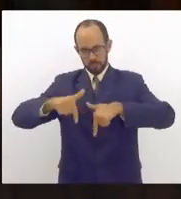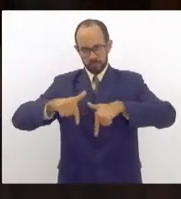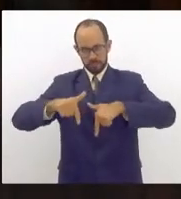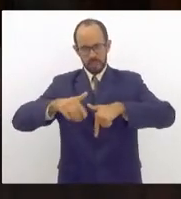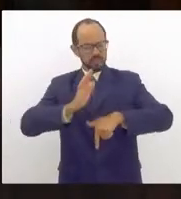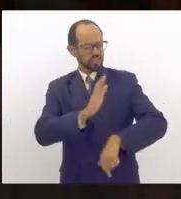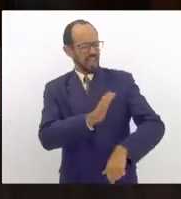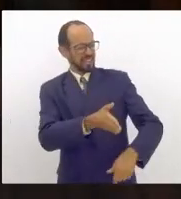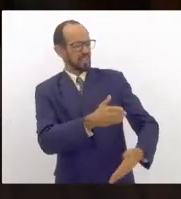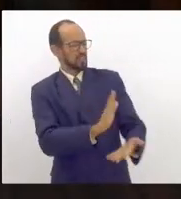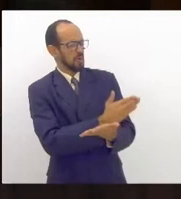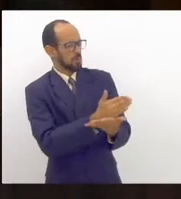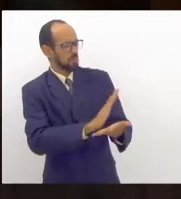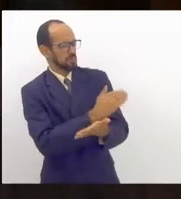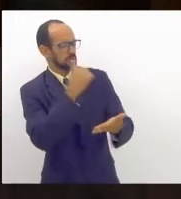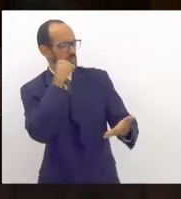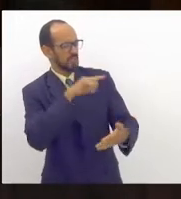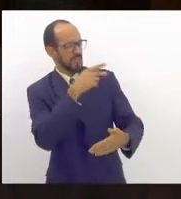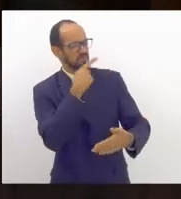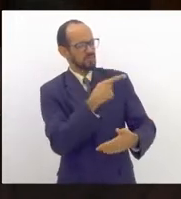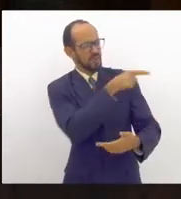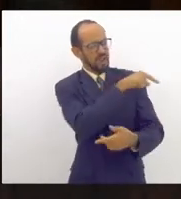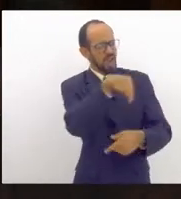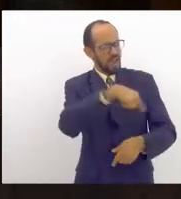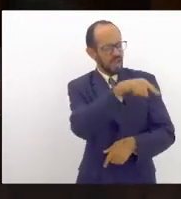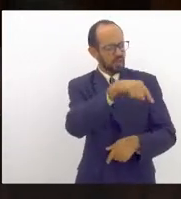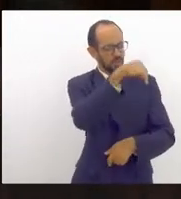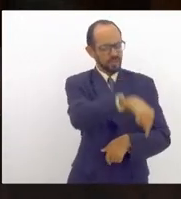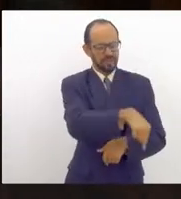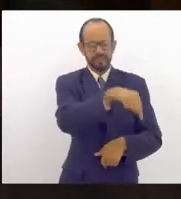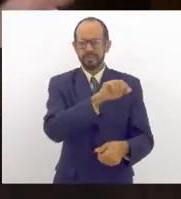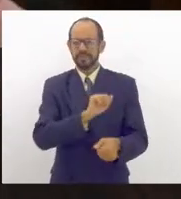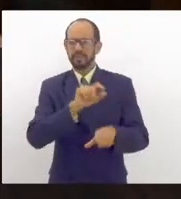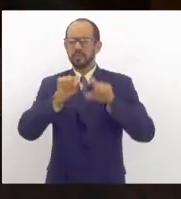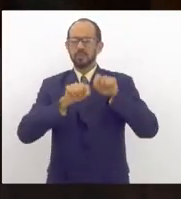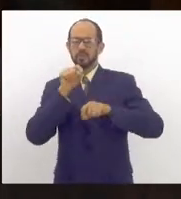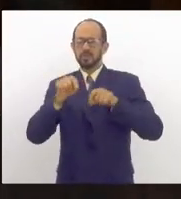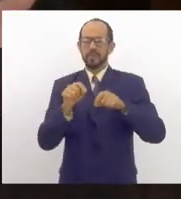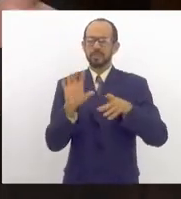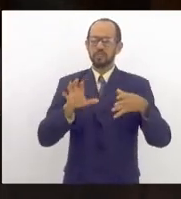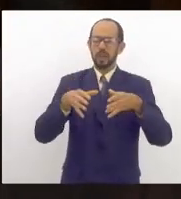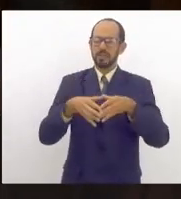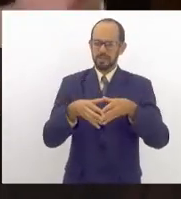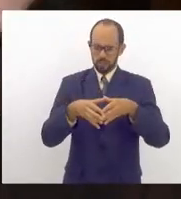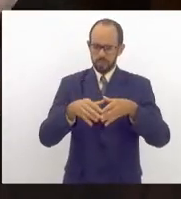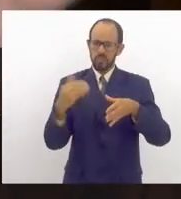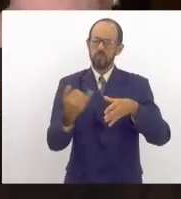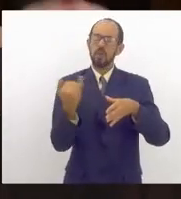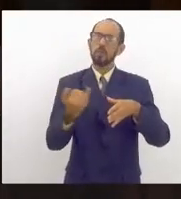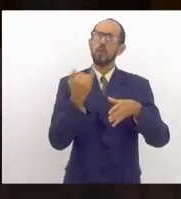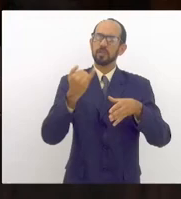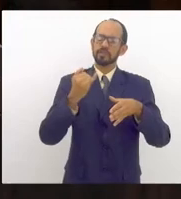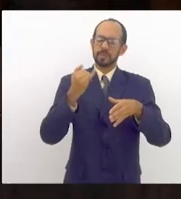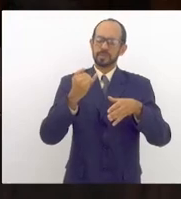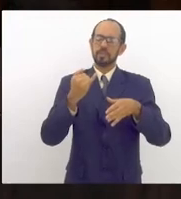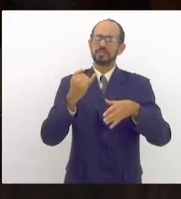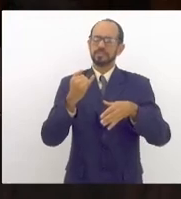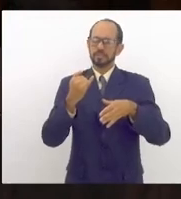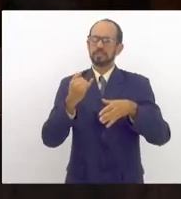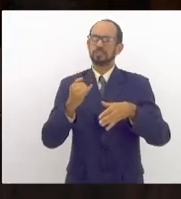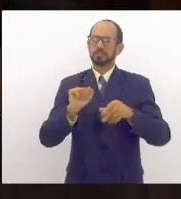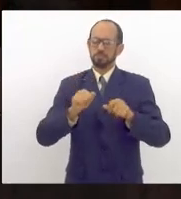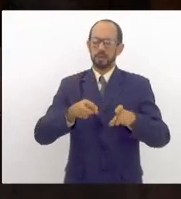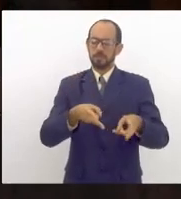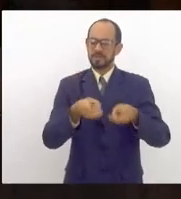potente que trouxe aqui um monte de elementos do quanto que essa comissão foi importante para olhar desde as companheiras trabalhadores